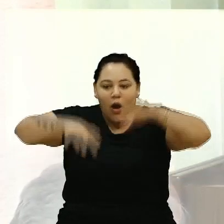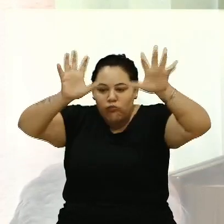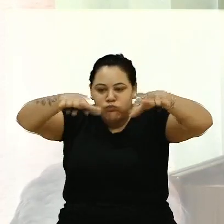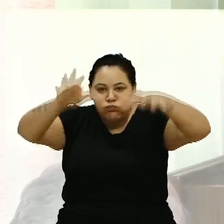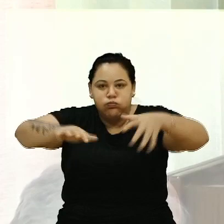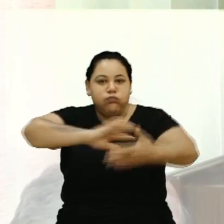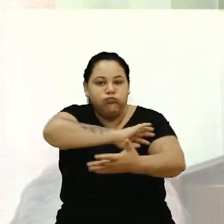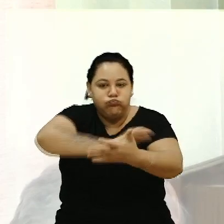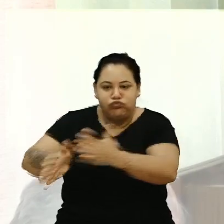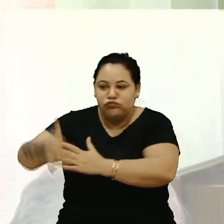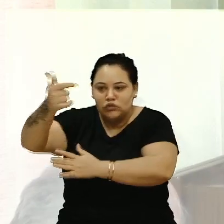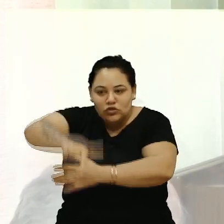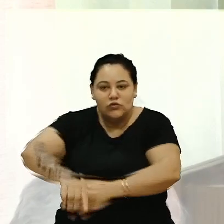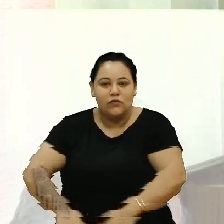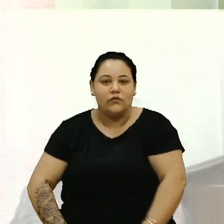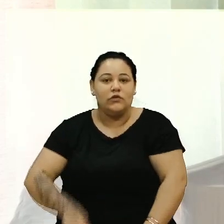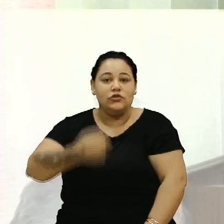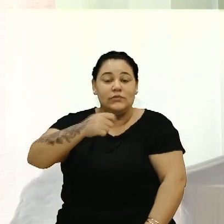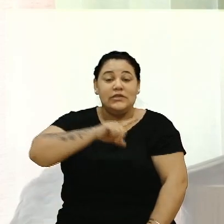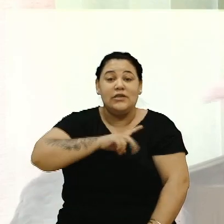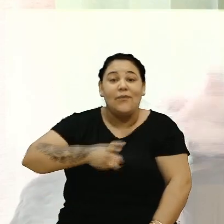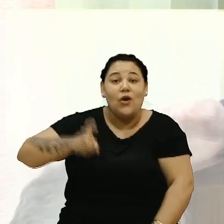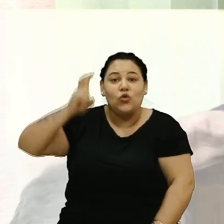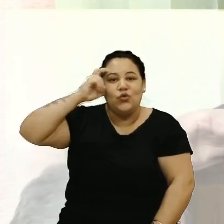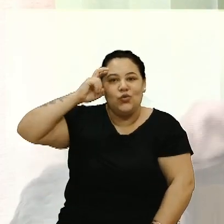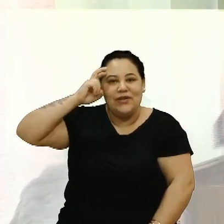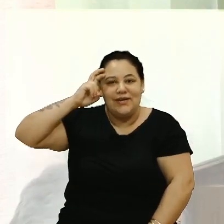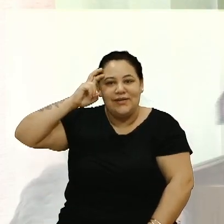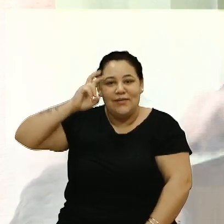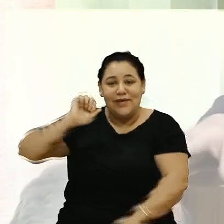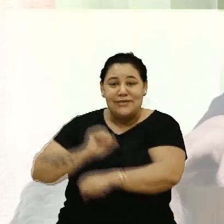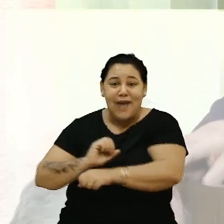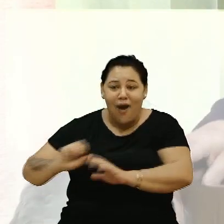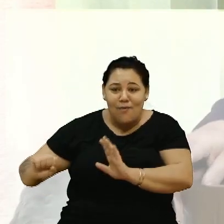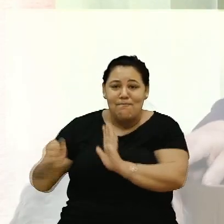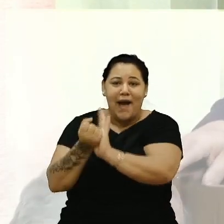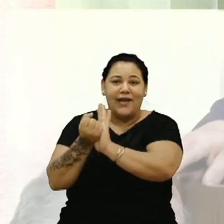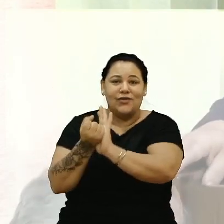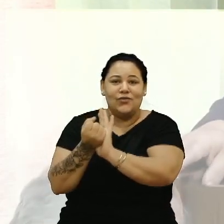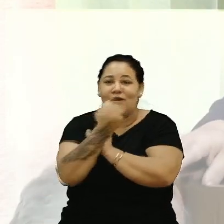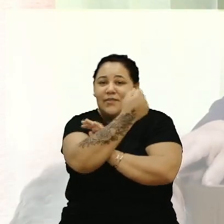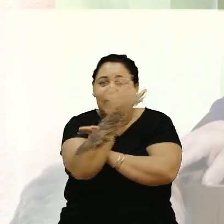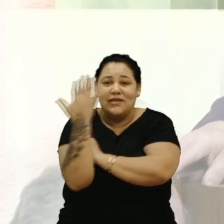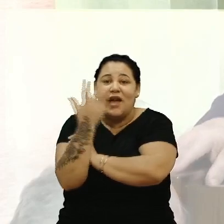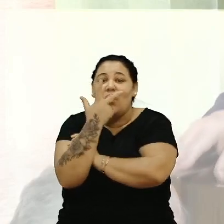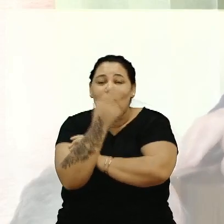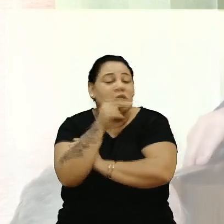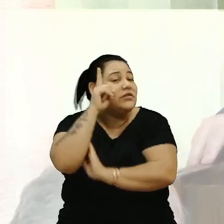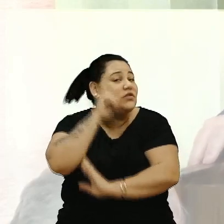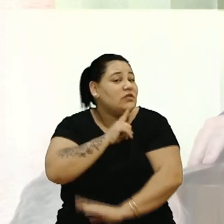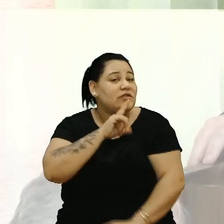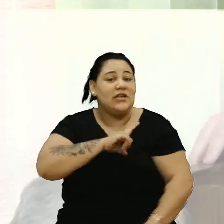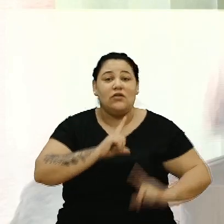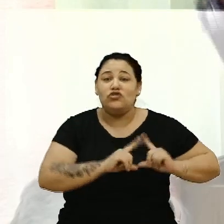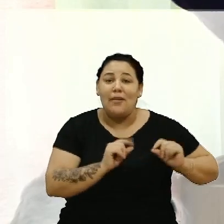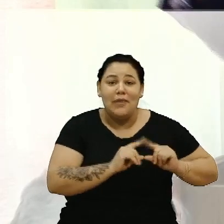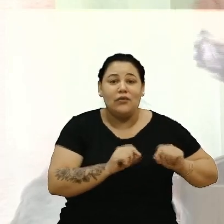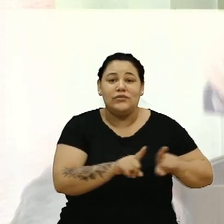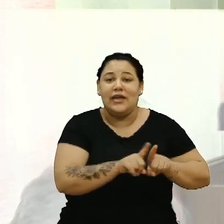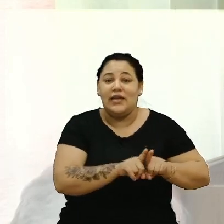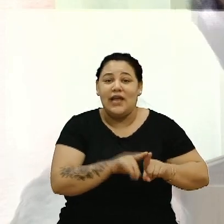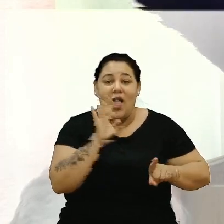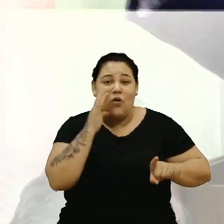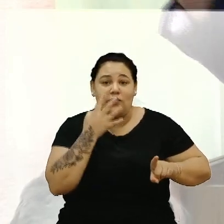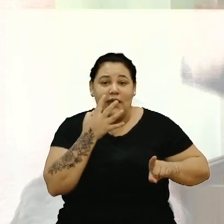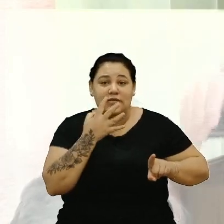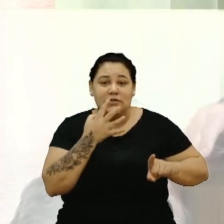uma cultura da questão de impactos ambientais, assim como os Estados Unidos têm, o Japão tem, quando acontece um